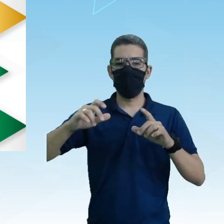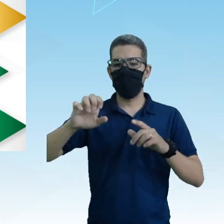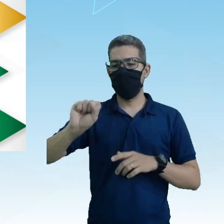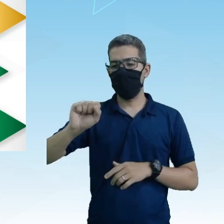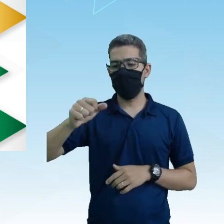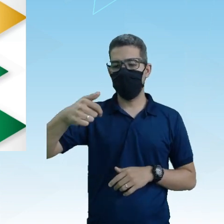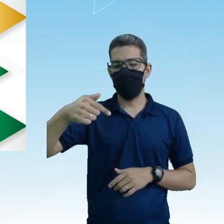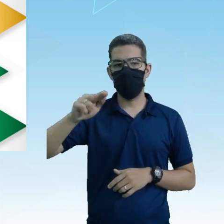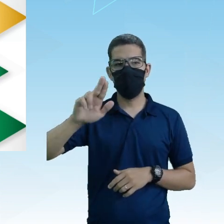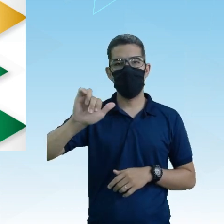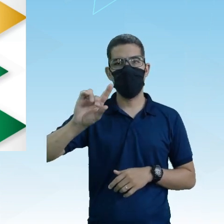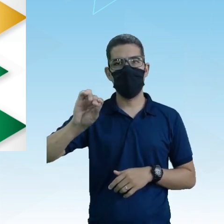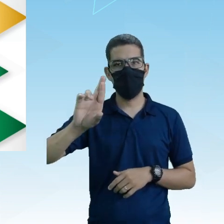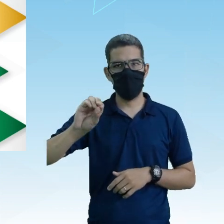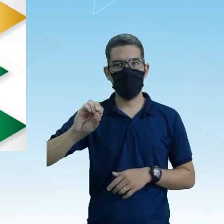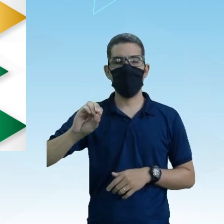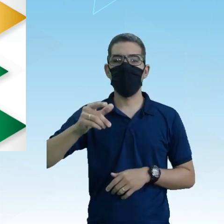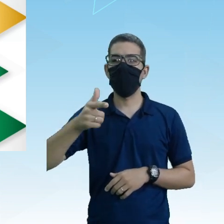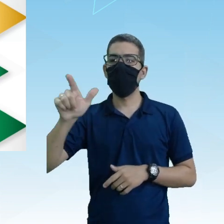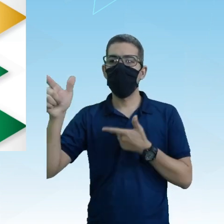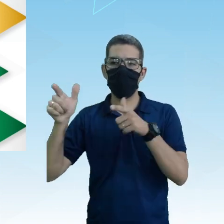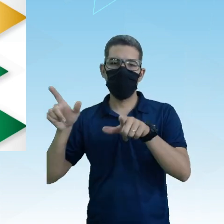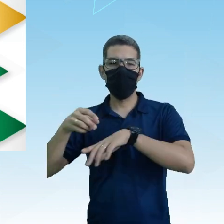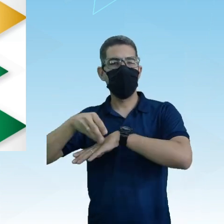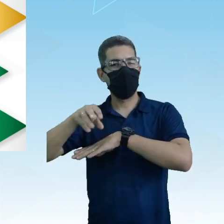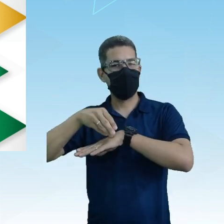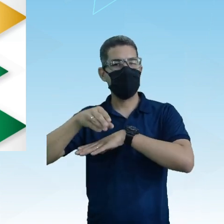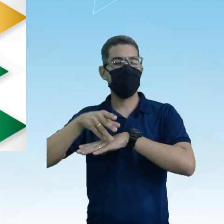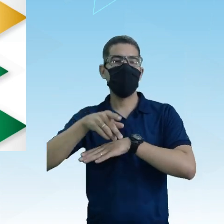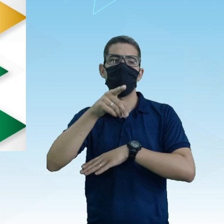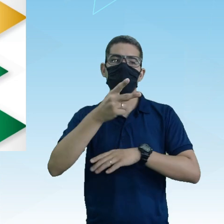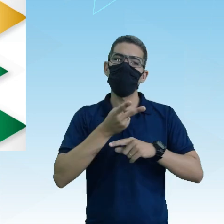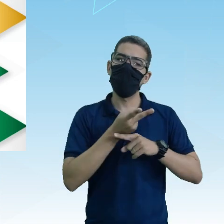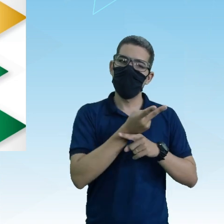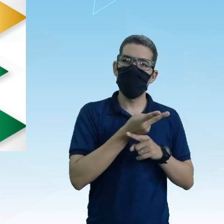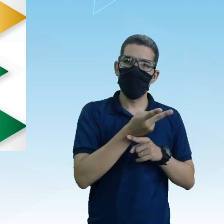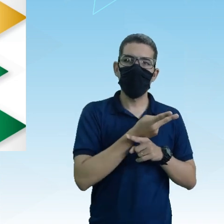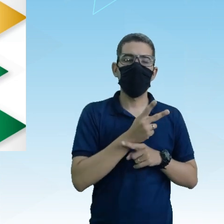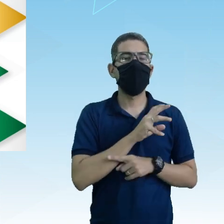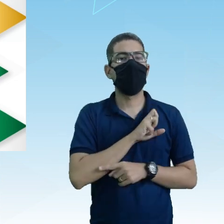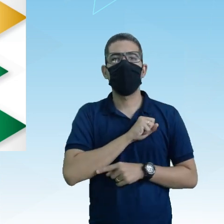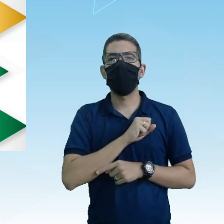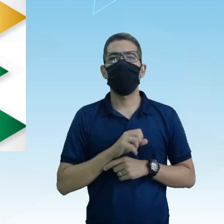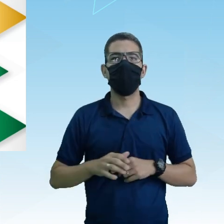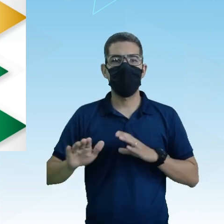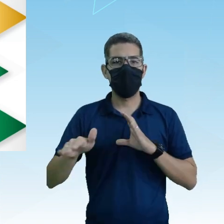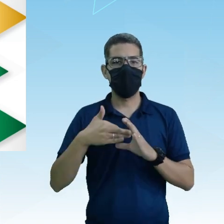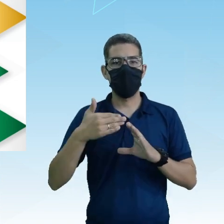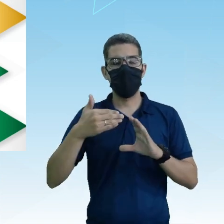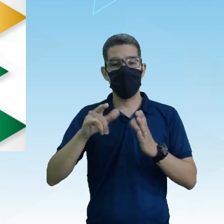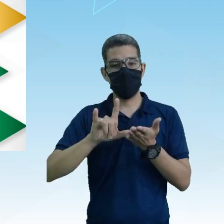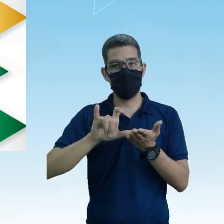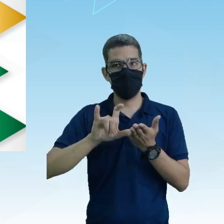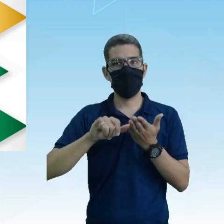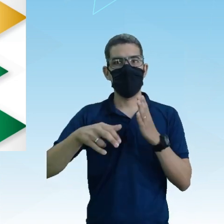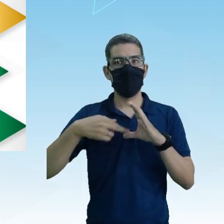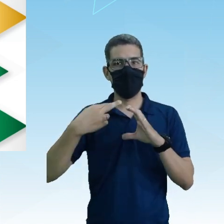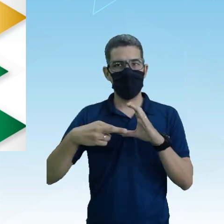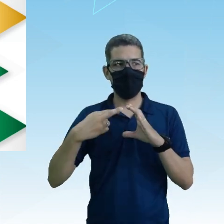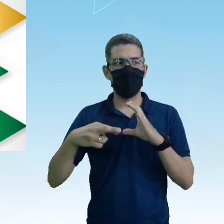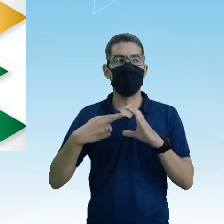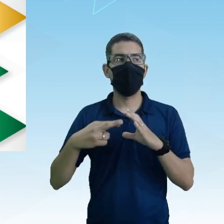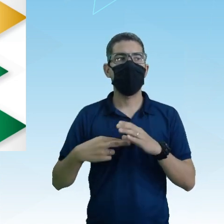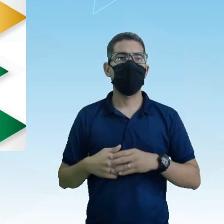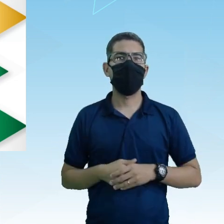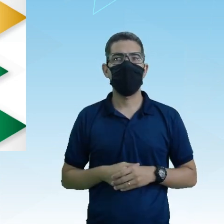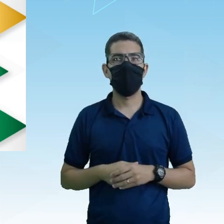outros instrumentos que eu não posso te dar dica, porque você vai pesquisar e vai adorar. Não esquece, manda Instagram, Robertão da